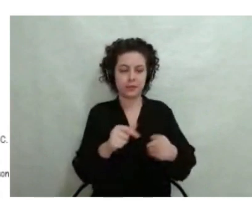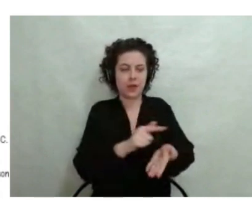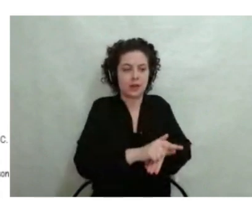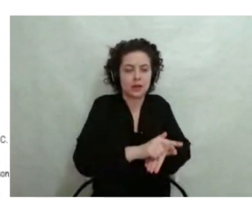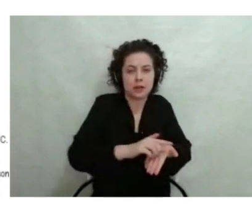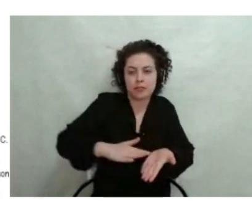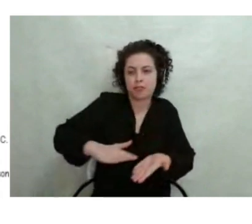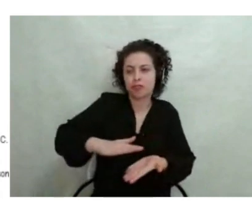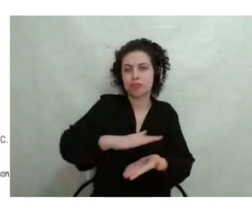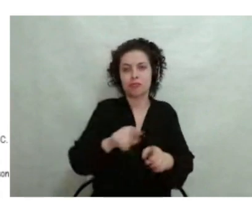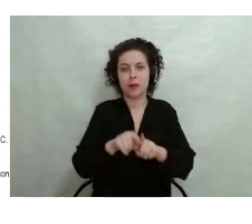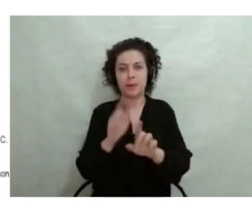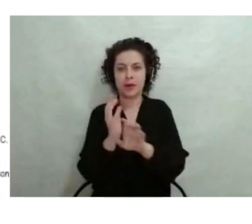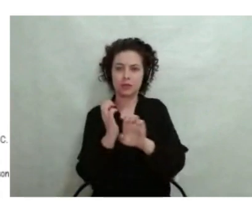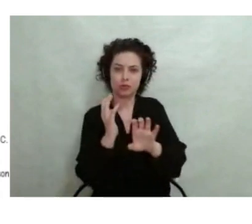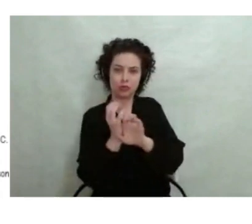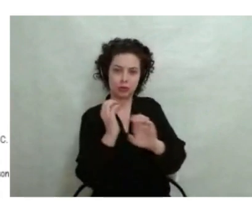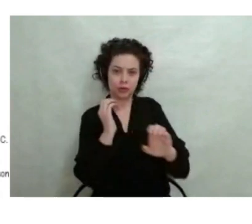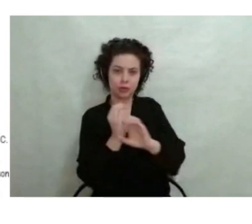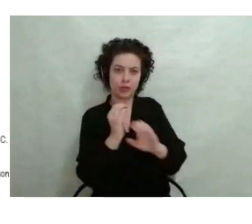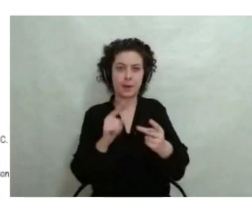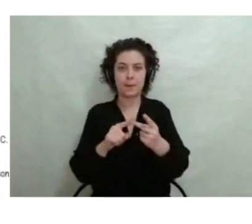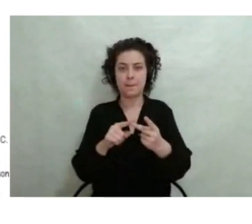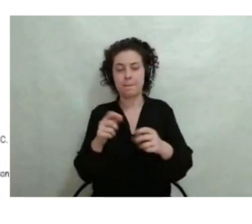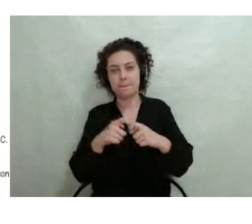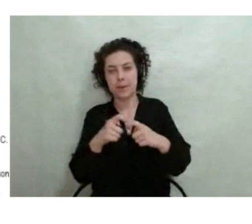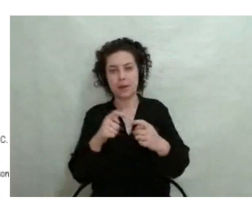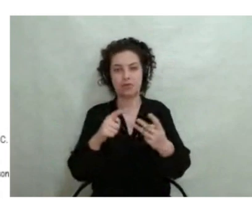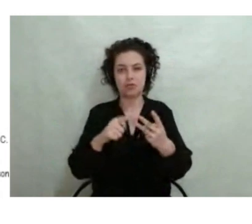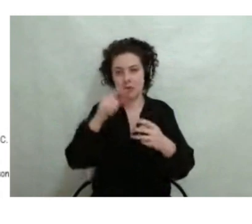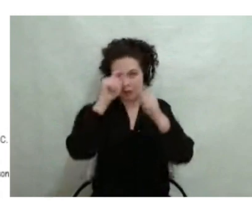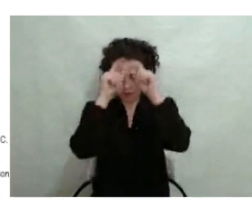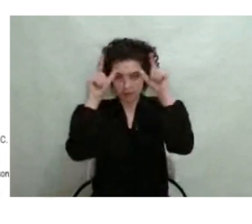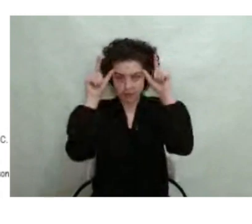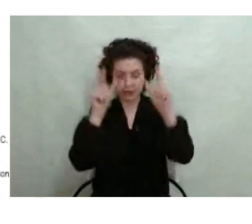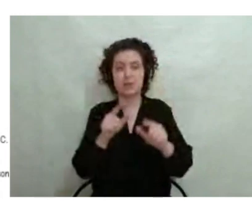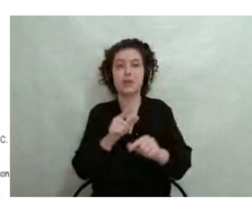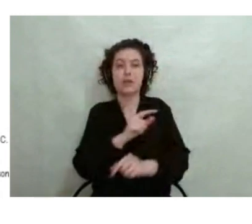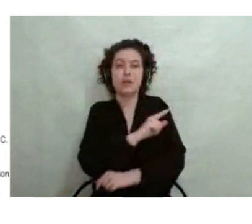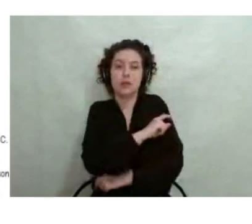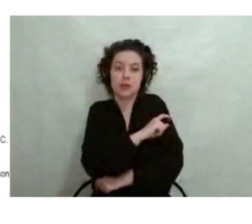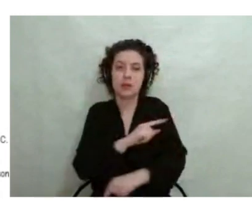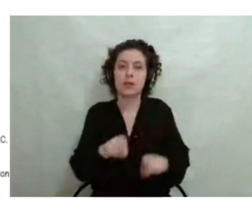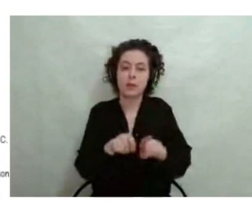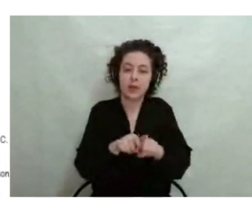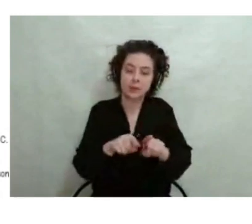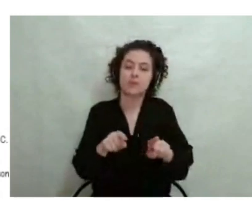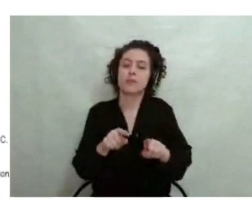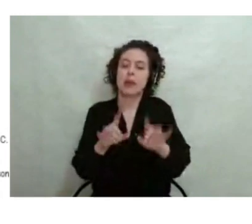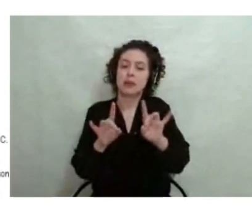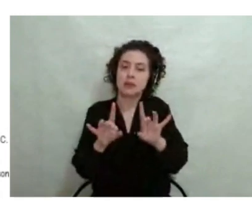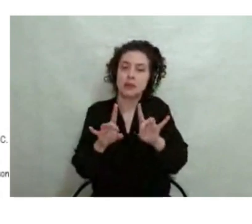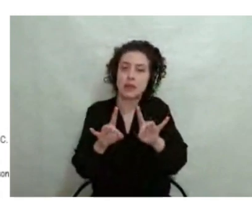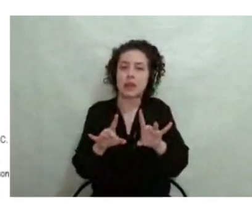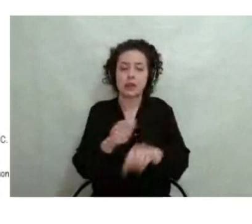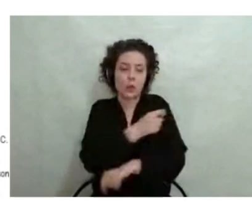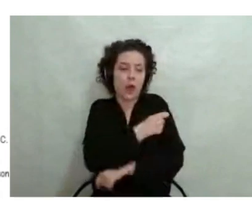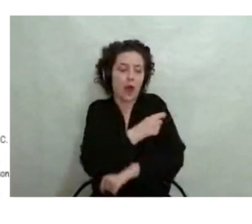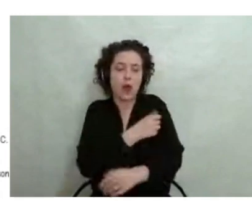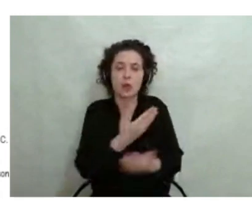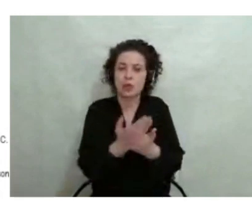da engenharia, médicos, enfermeiros, técnicos de enfermagem, alunos, e